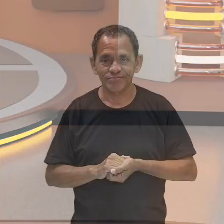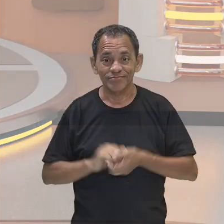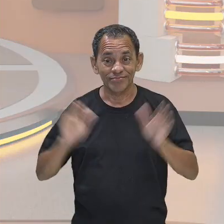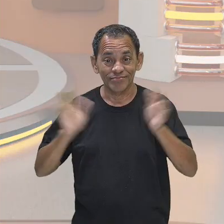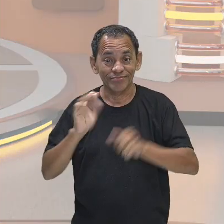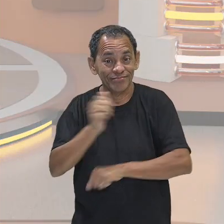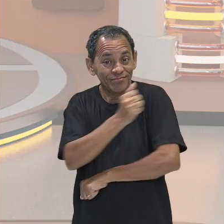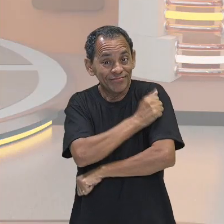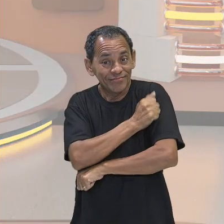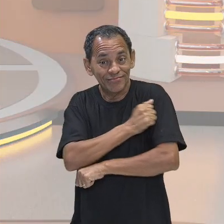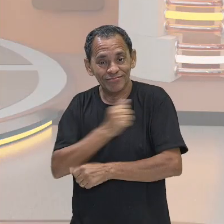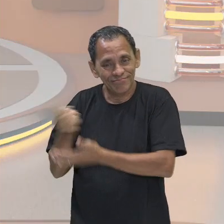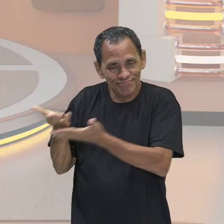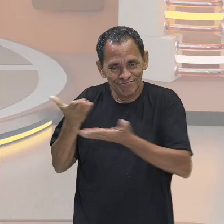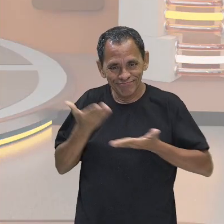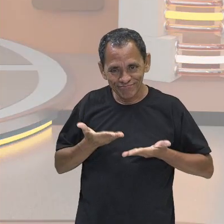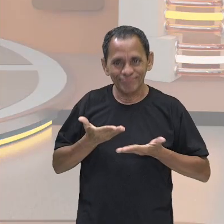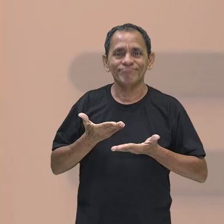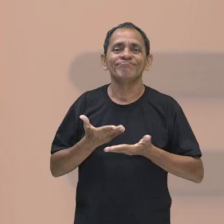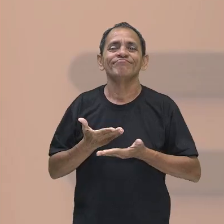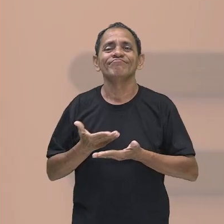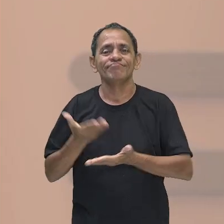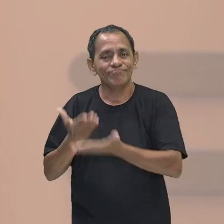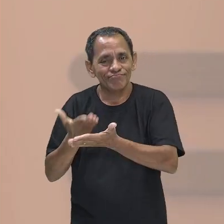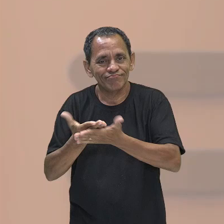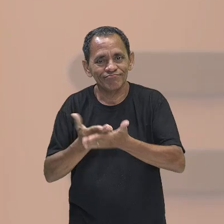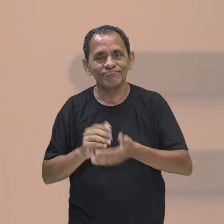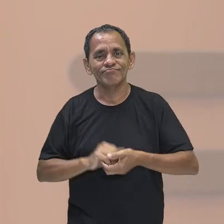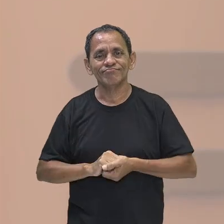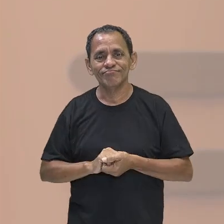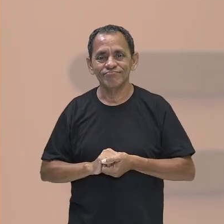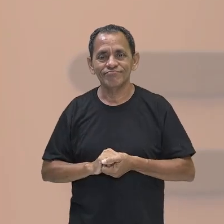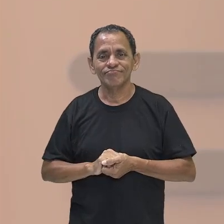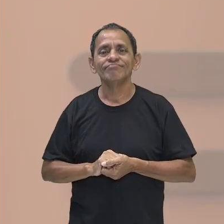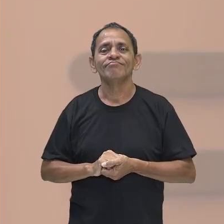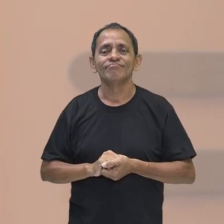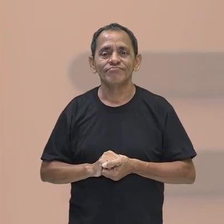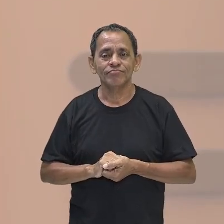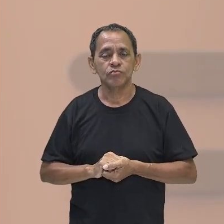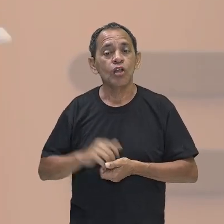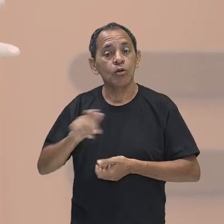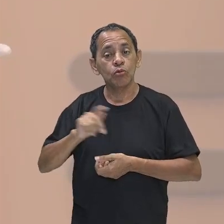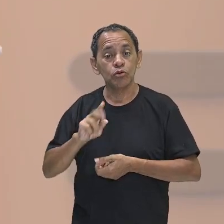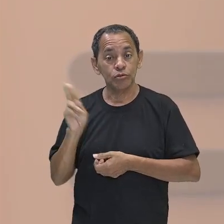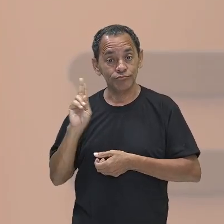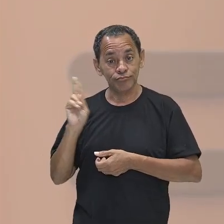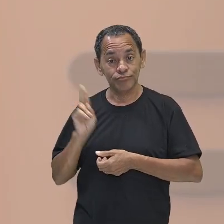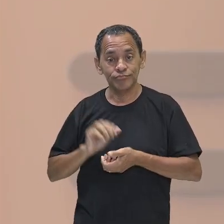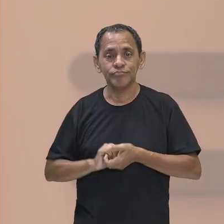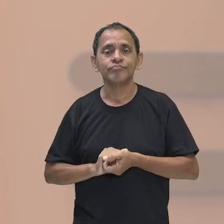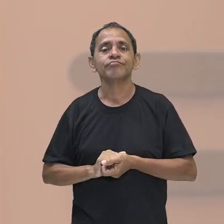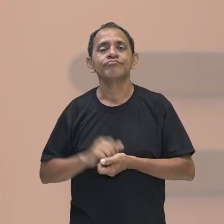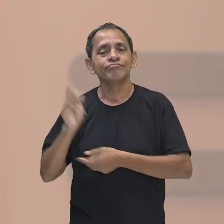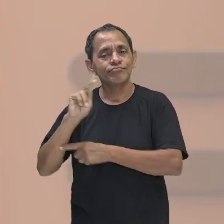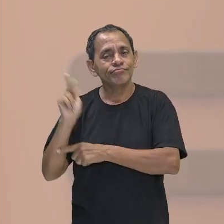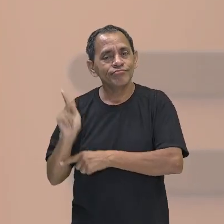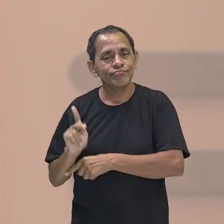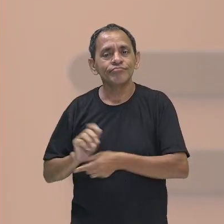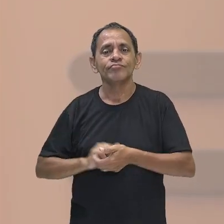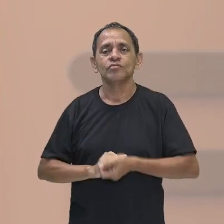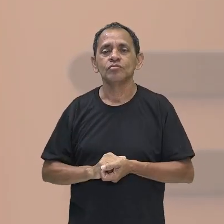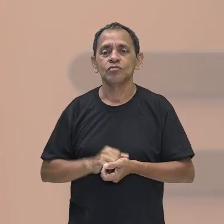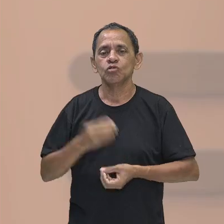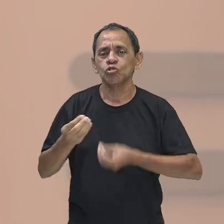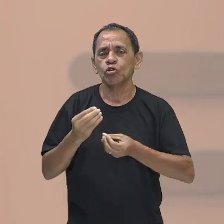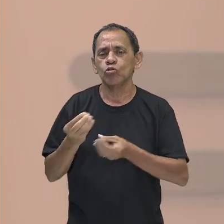Olá, meus queridos, sejam bem-vindos a mais uma aula. Eu sou a professora Adriana Cabral, do Componente de História, e convido